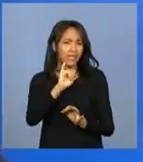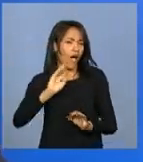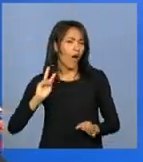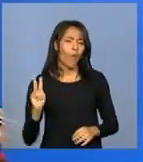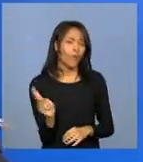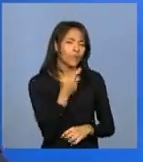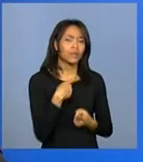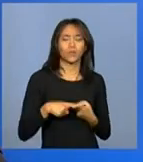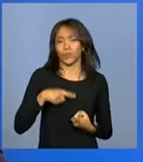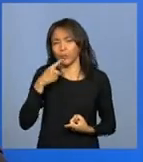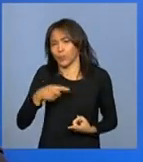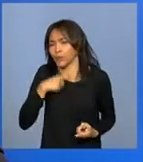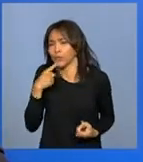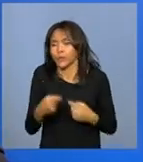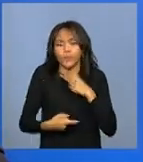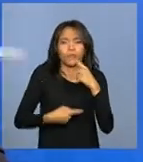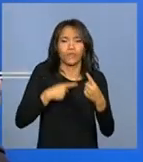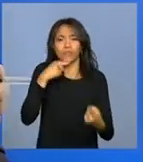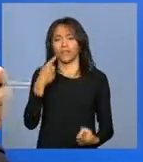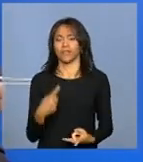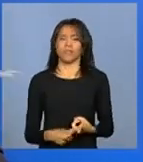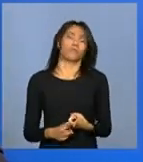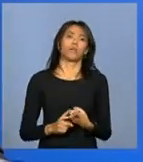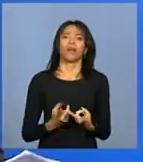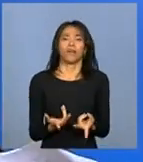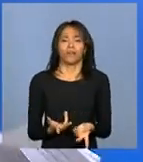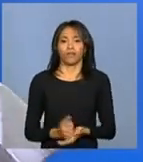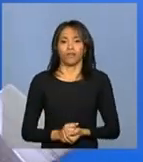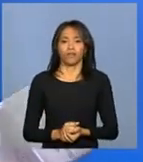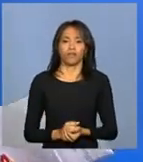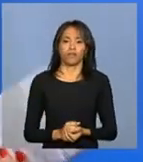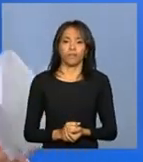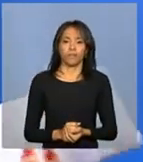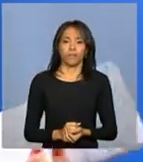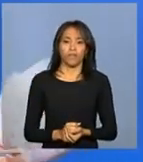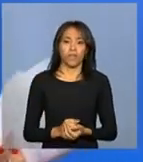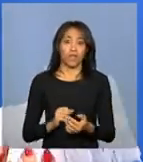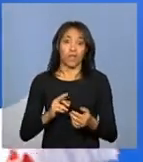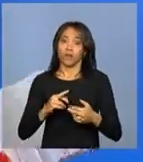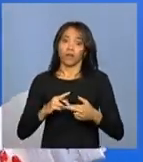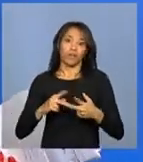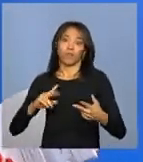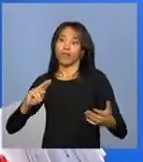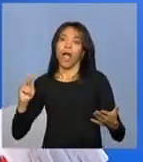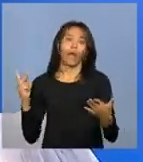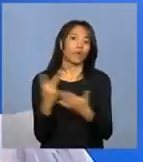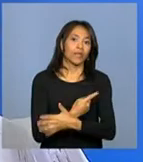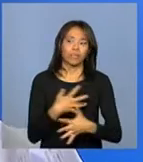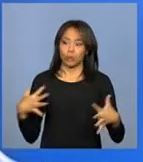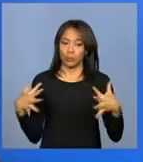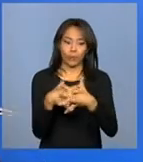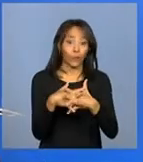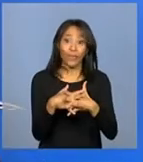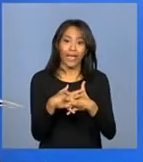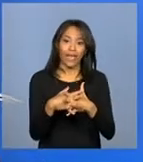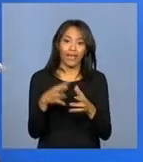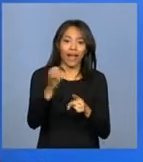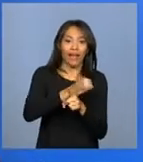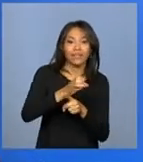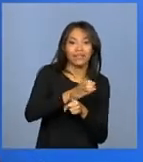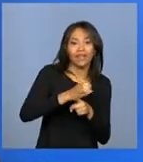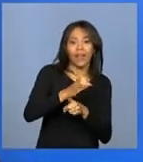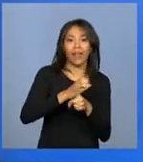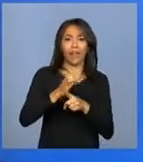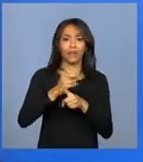houverem dúvidas e situações que choque em um calendário com outro existe